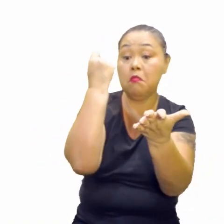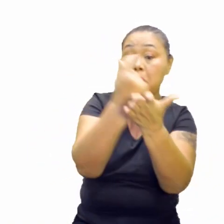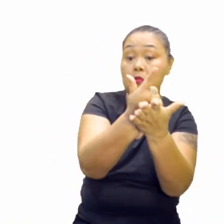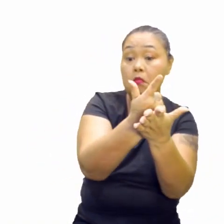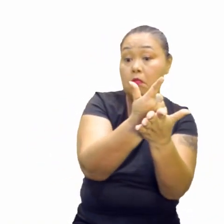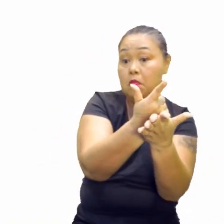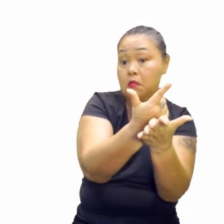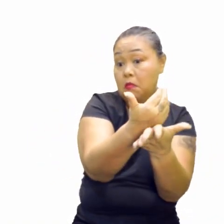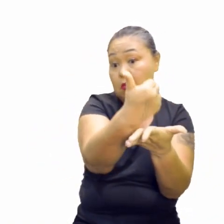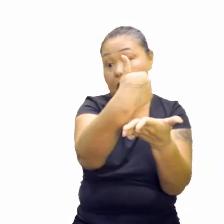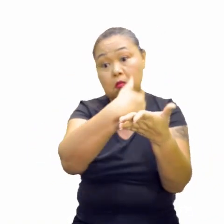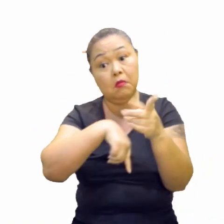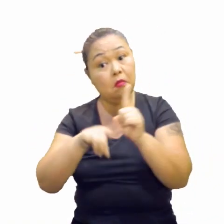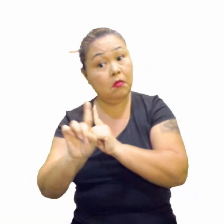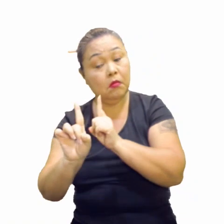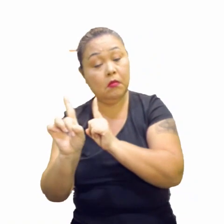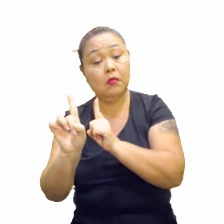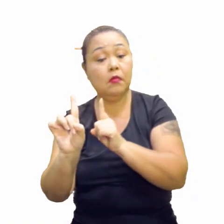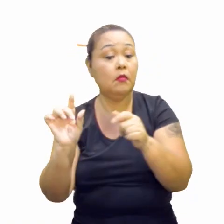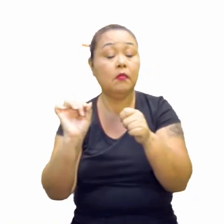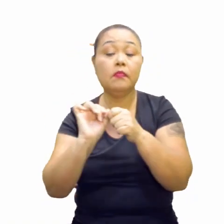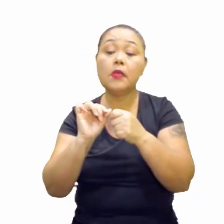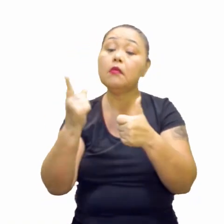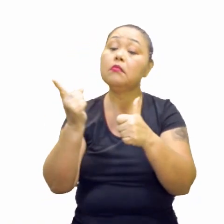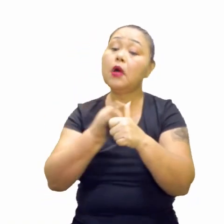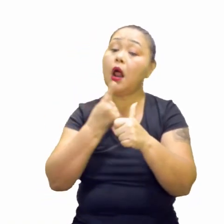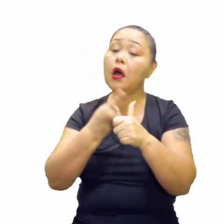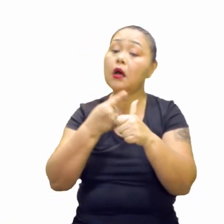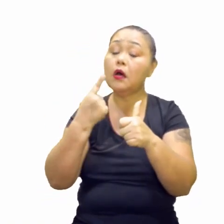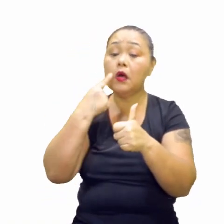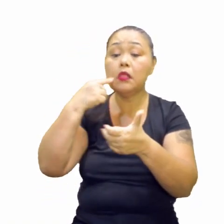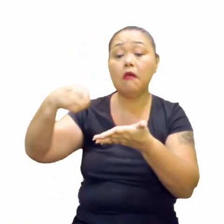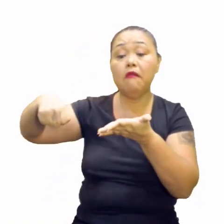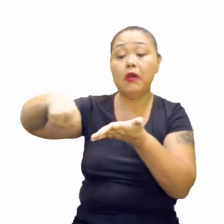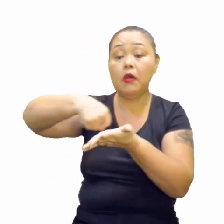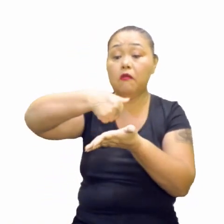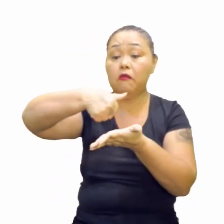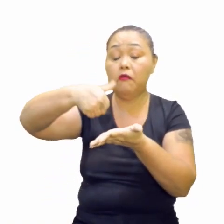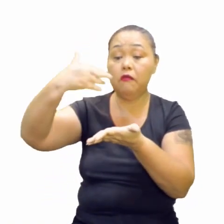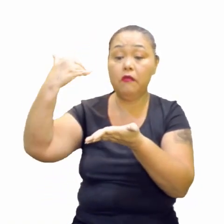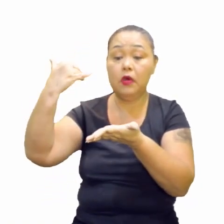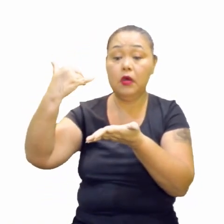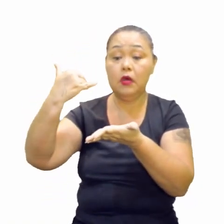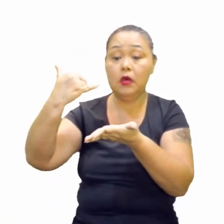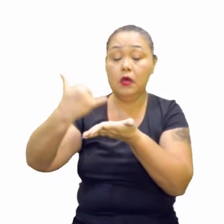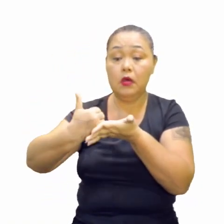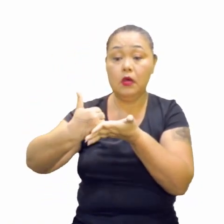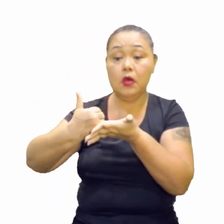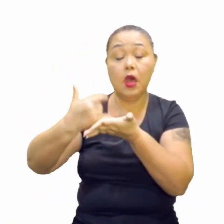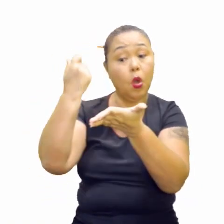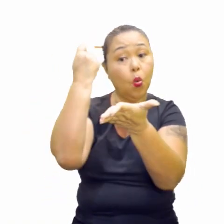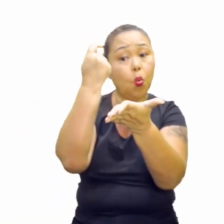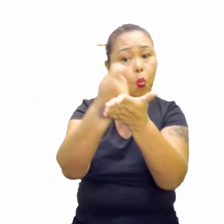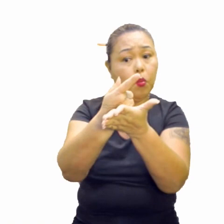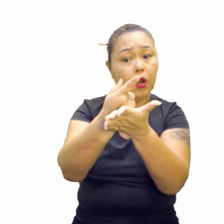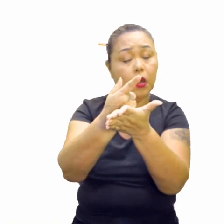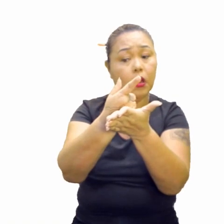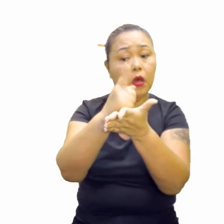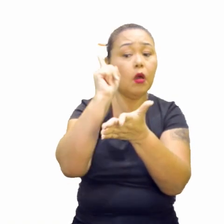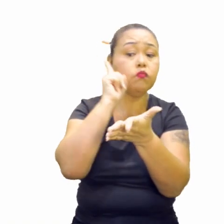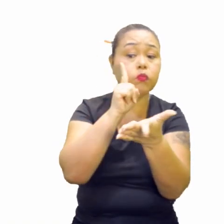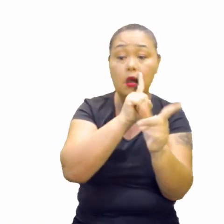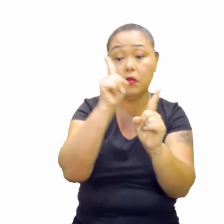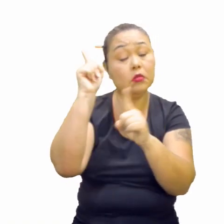Bom, a primeira coisa que eu tenho que fazer, eu tenho um ferro. Mas a gente comprava o ferro dos americanos. Não, agora nós